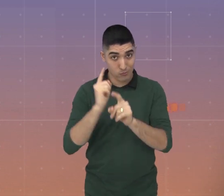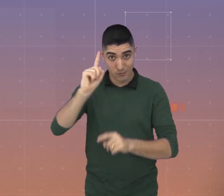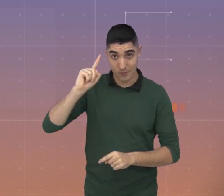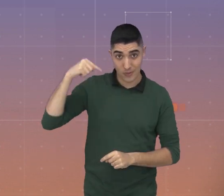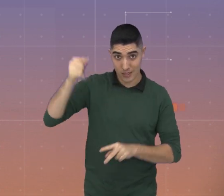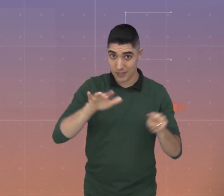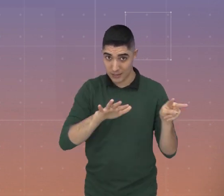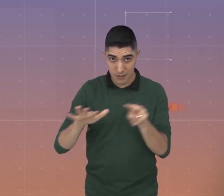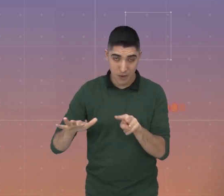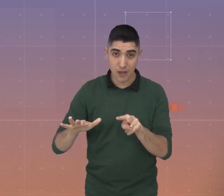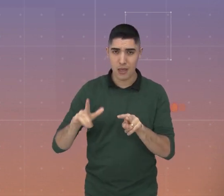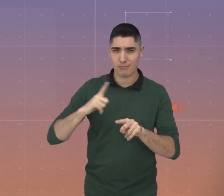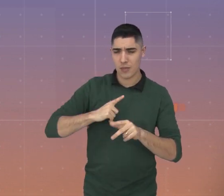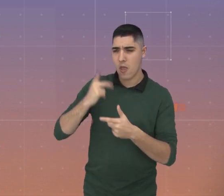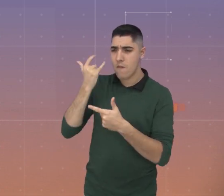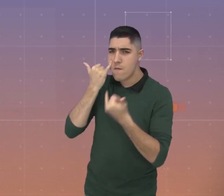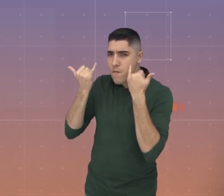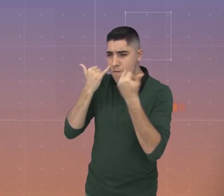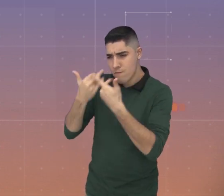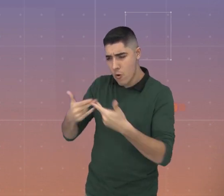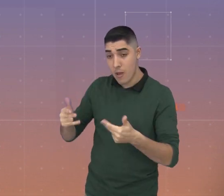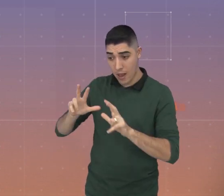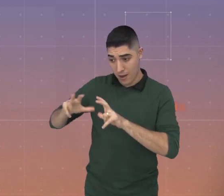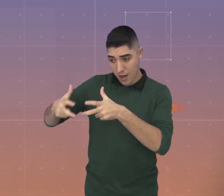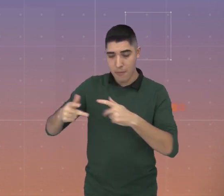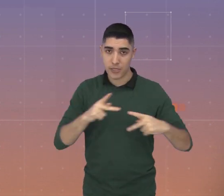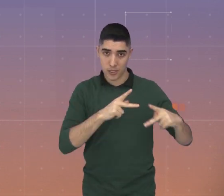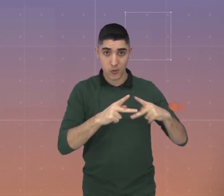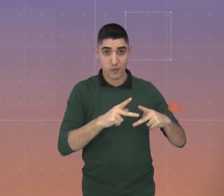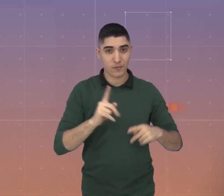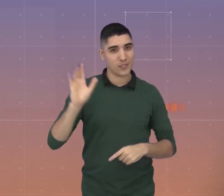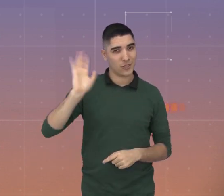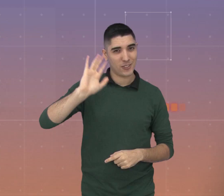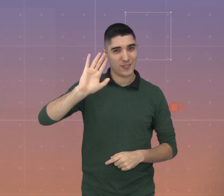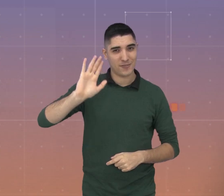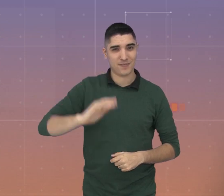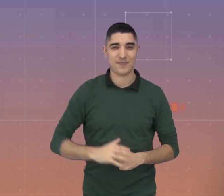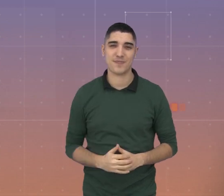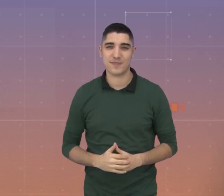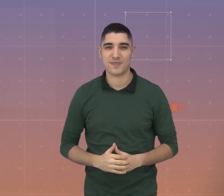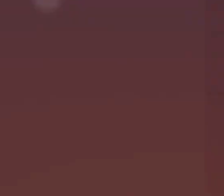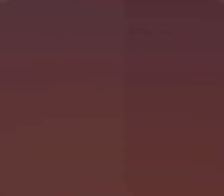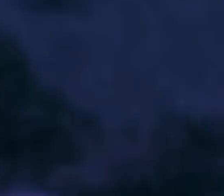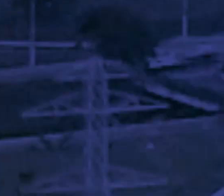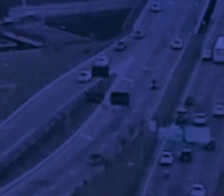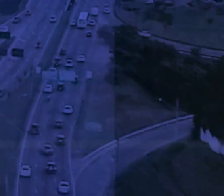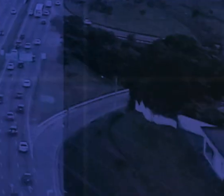semana que vem com as notícias da Câmara e da nossa cidade. Até lá, tchau!